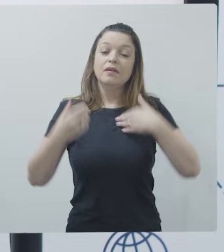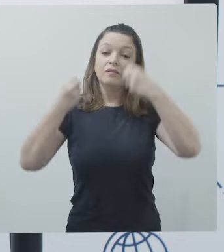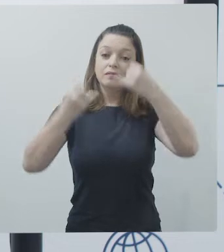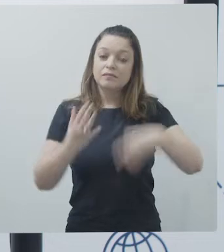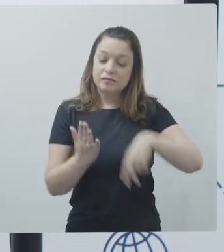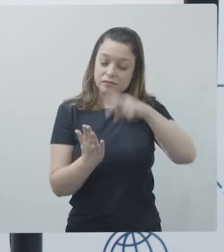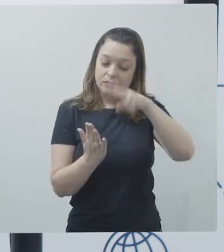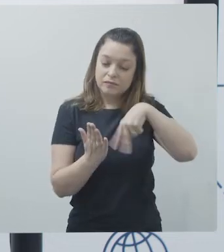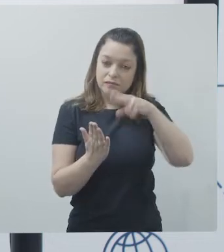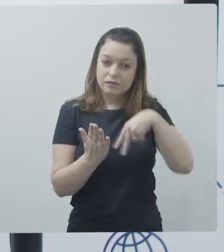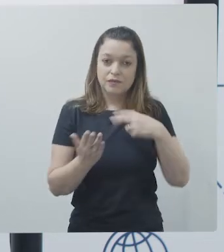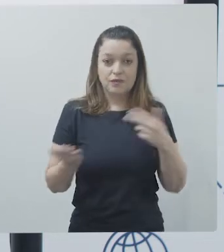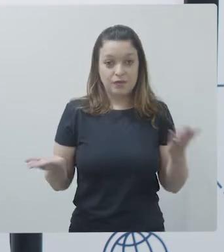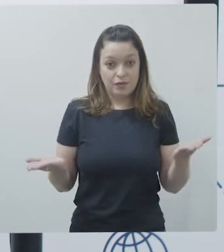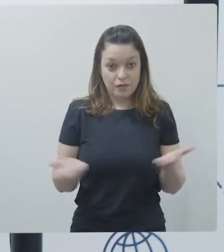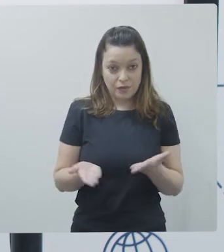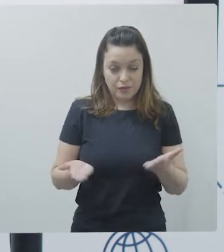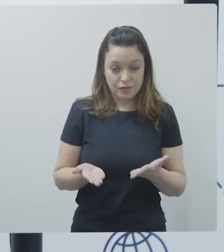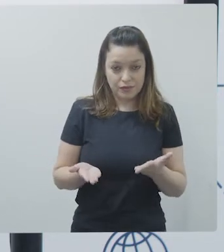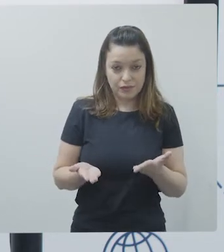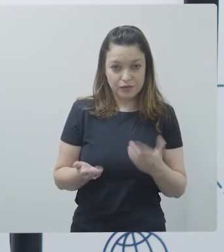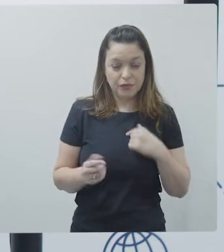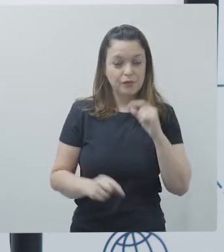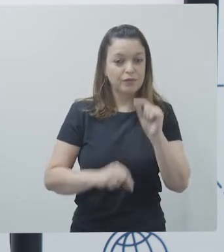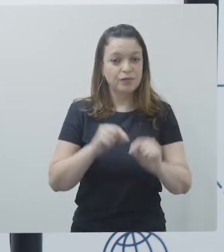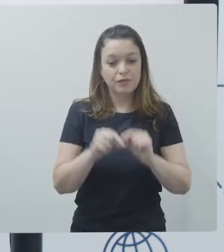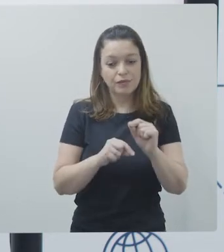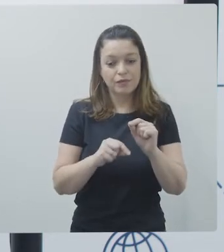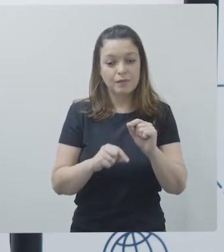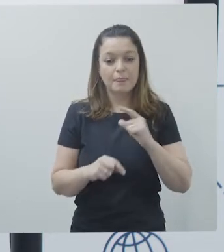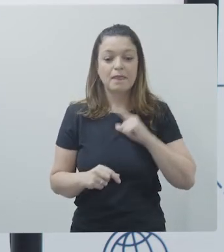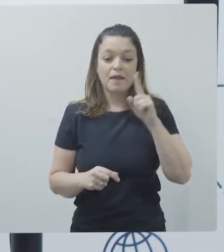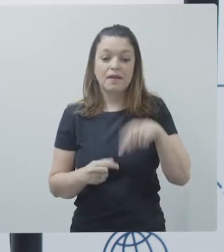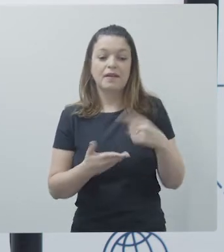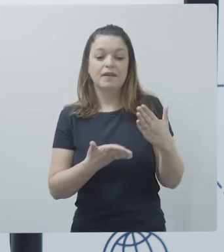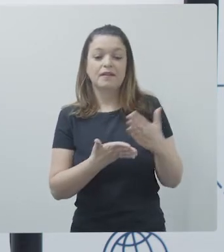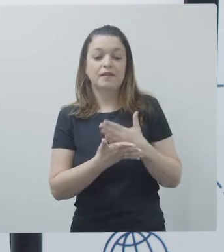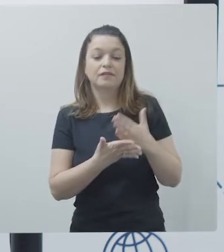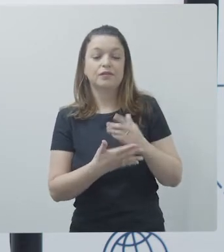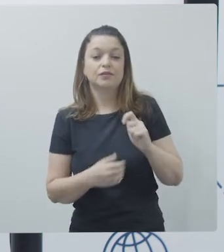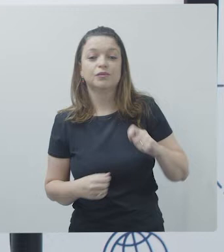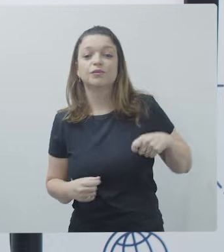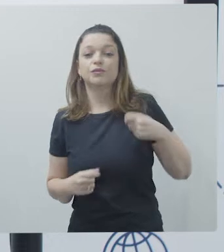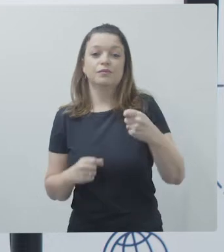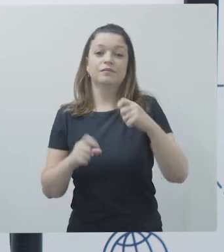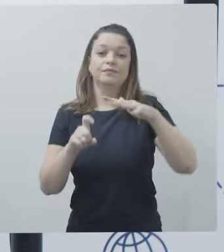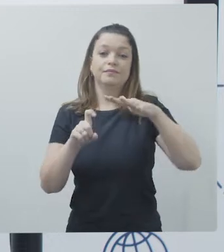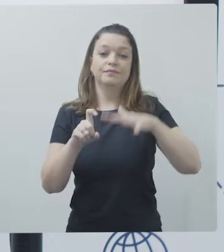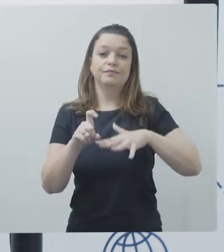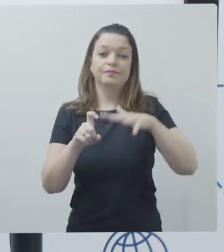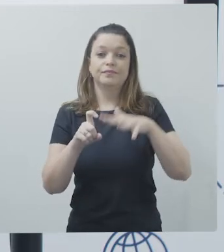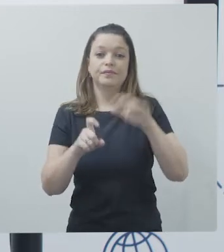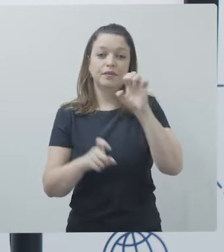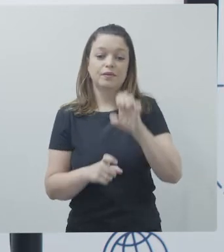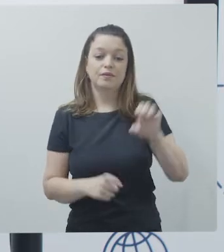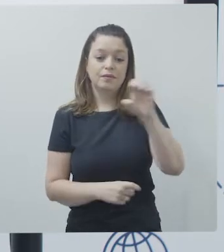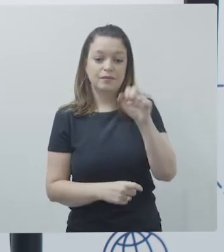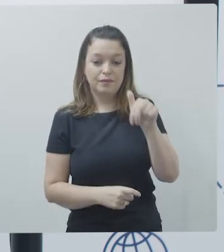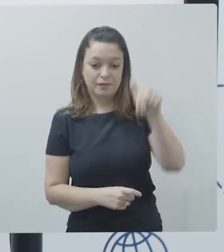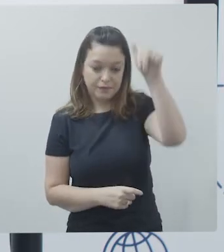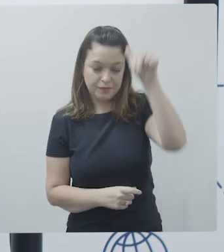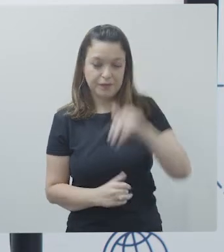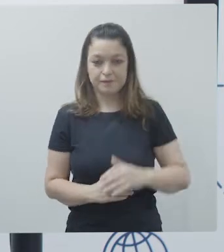a leitura hoje saiu desse livro chamado Mitologia